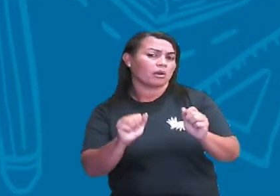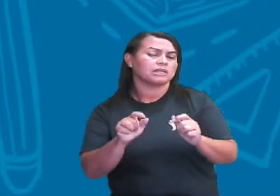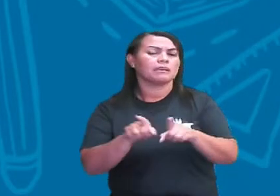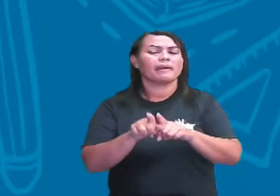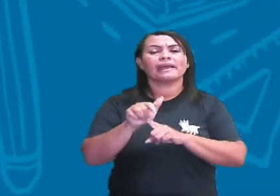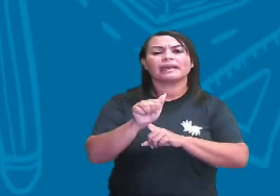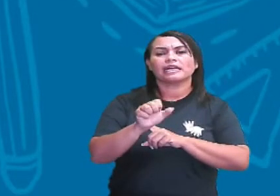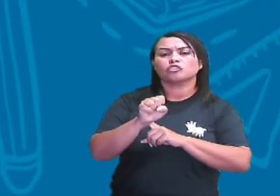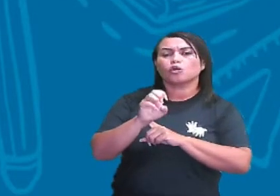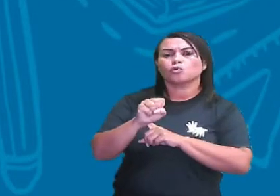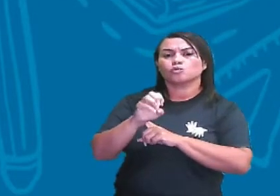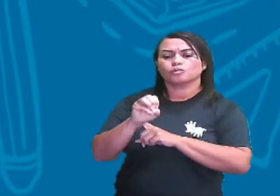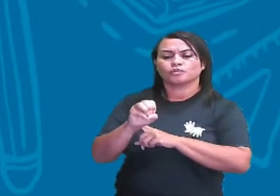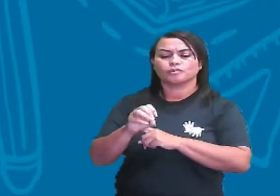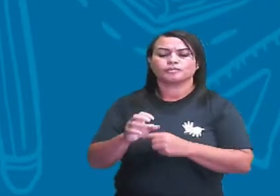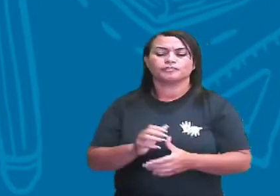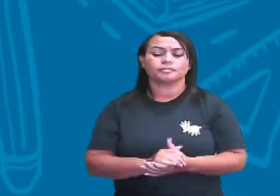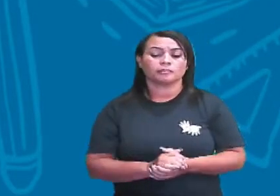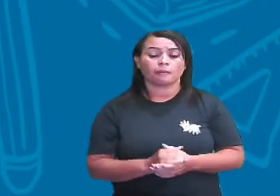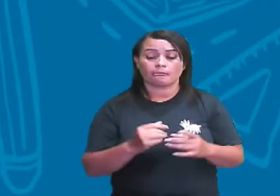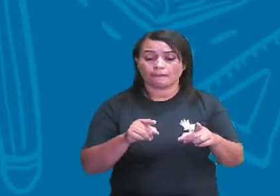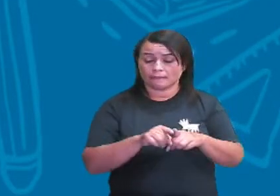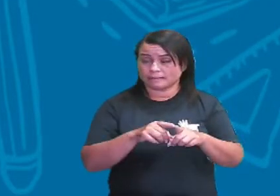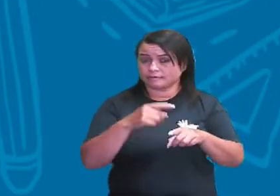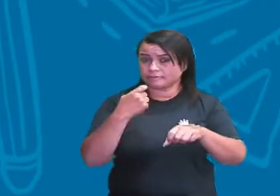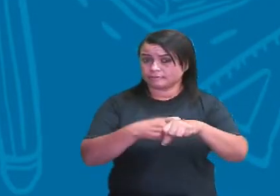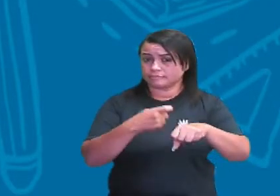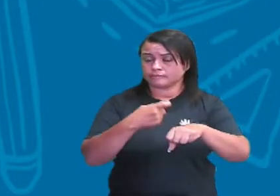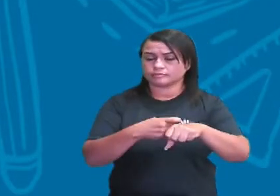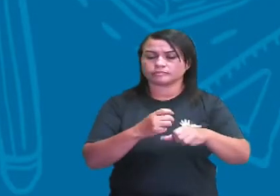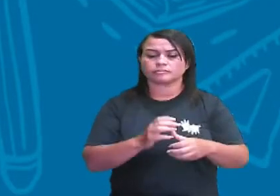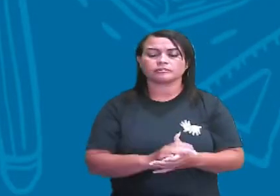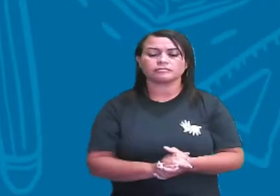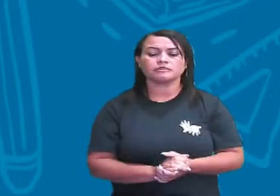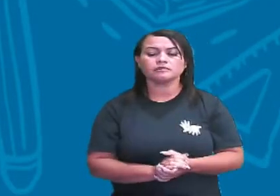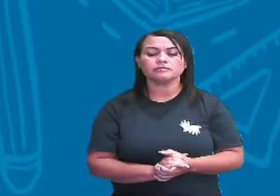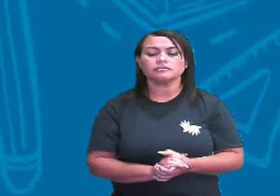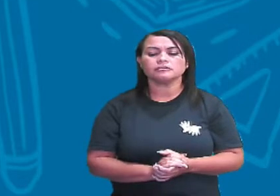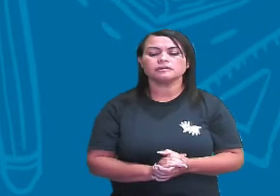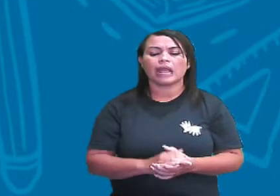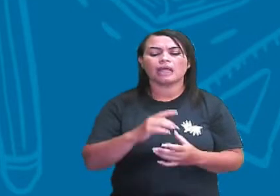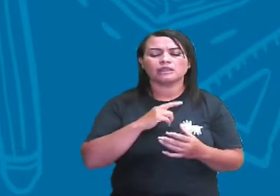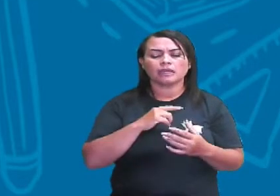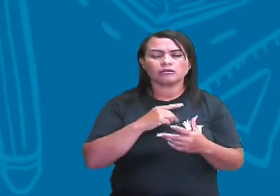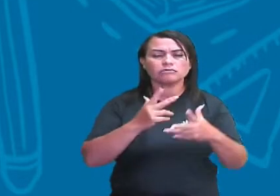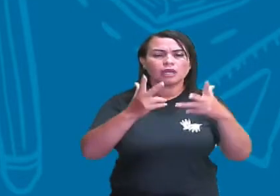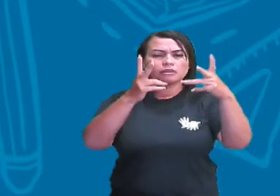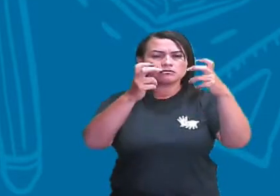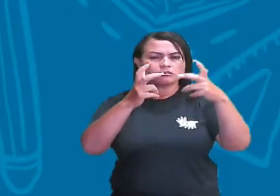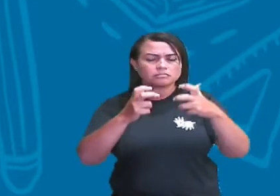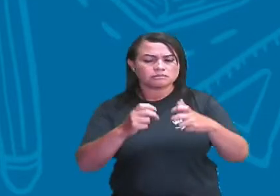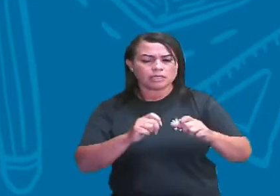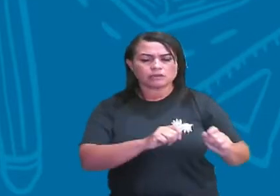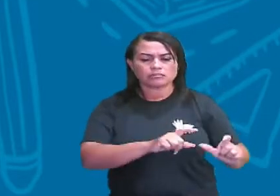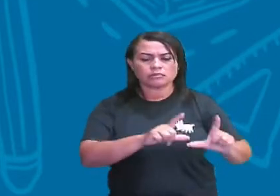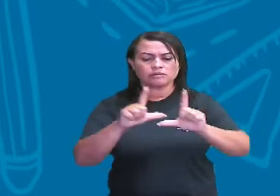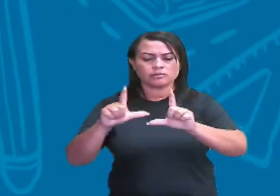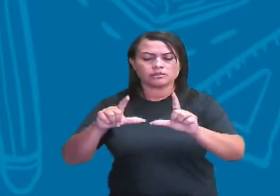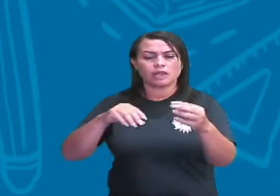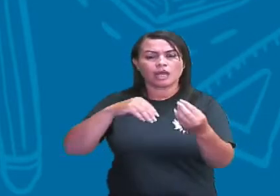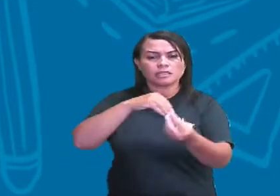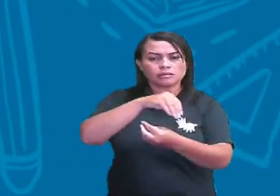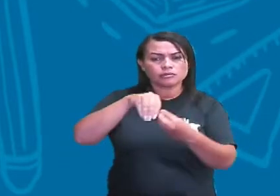líquido. E também sólido. De acordo com o aspecto visual, essa mistura pode